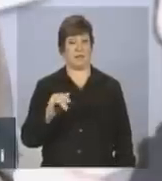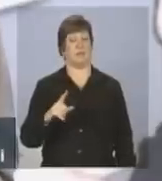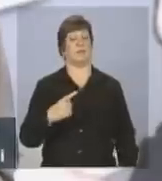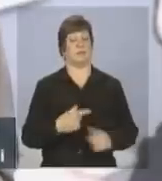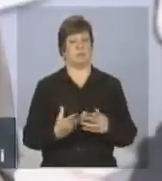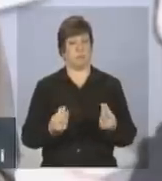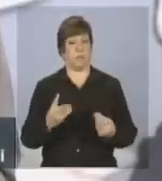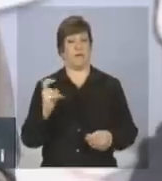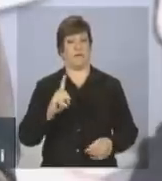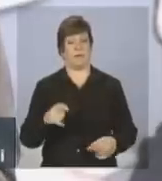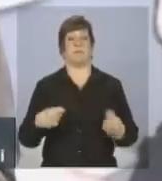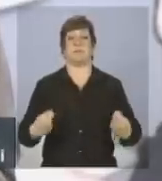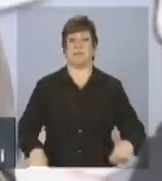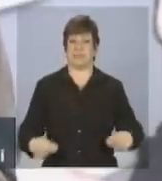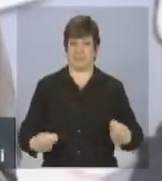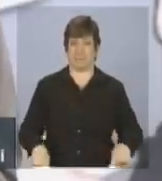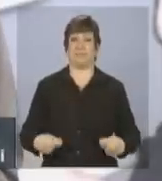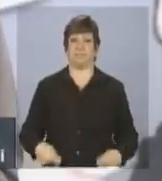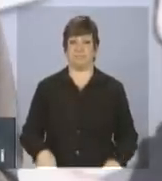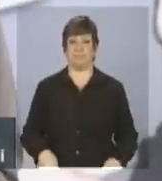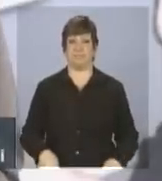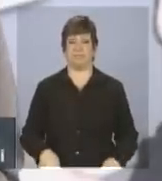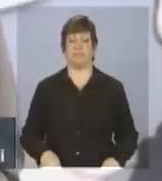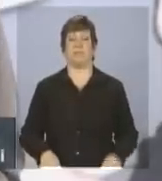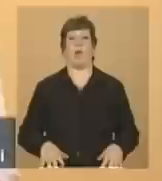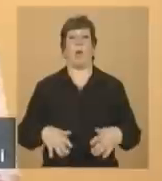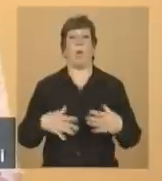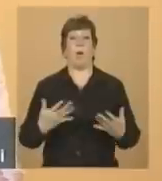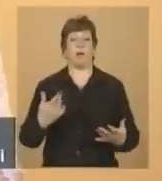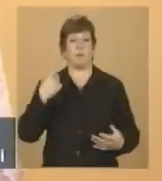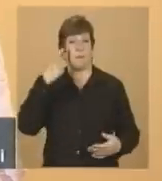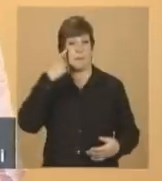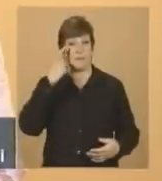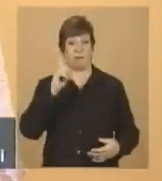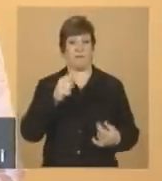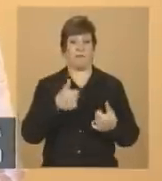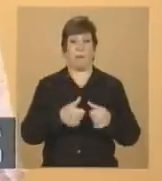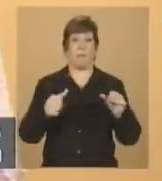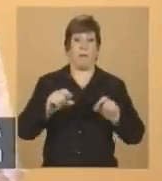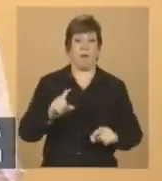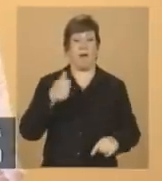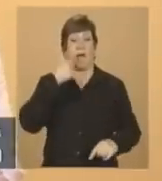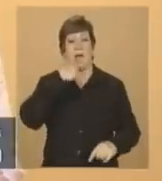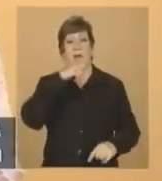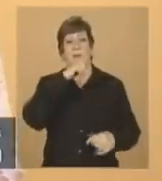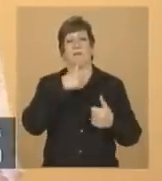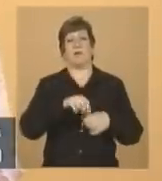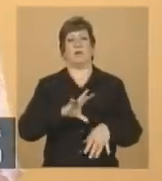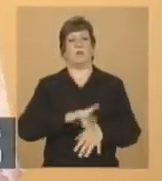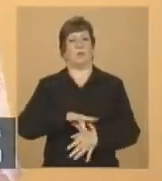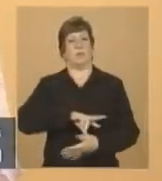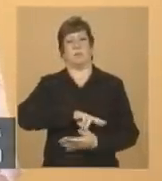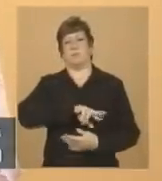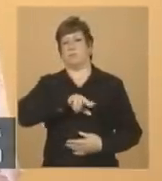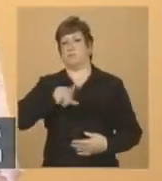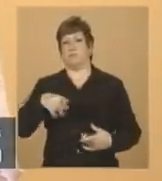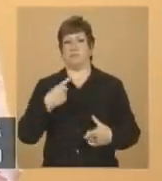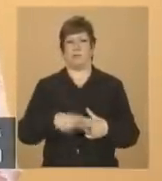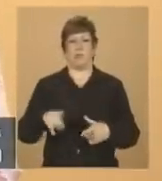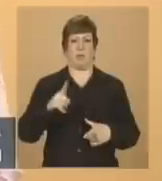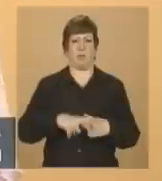vezes. E quando parecia que não podia ficar pior, mamãe ficou doente. Eram tantos os problemas que entrou em